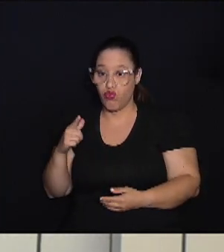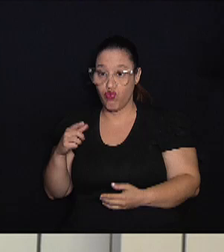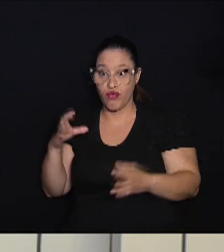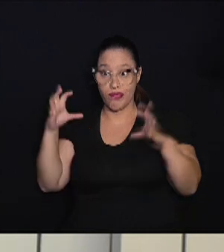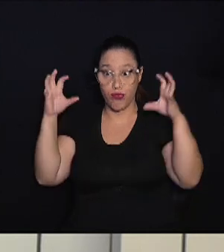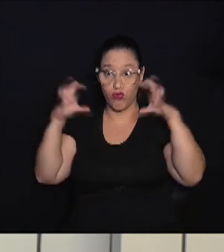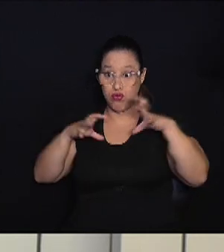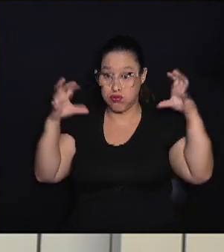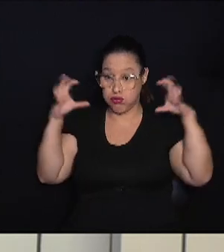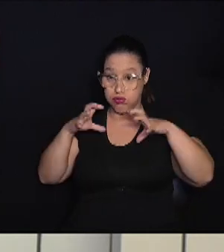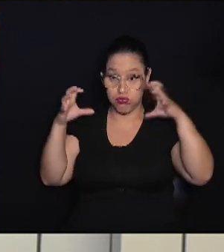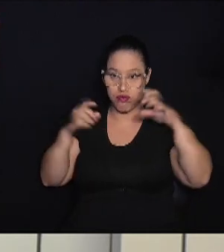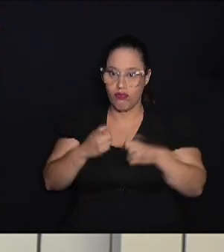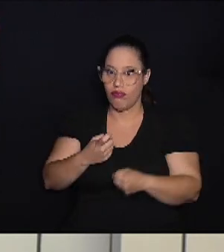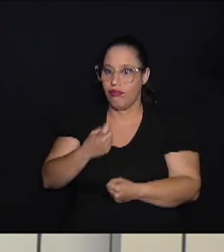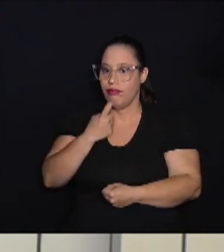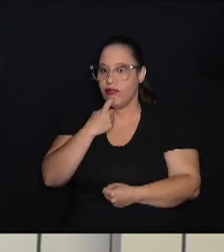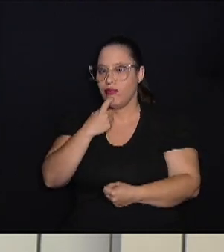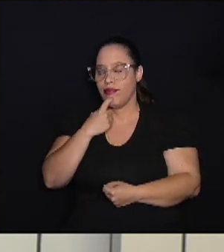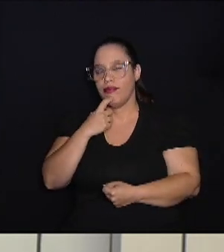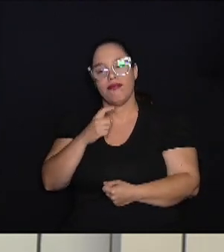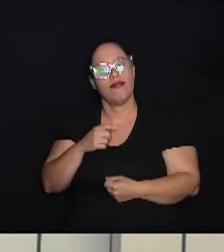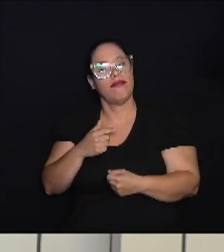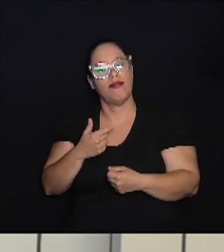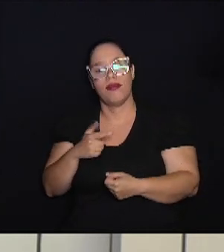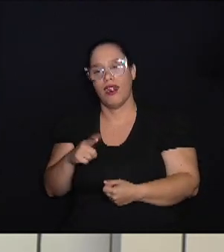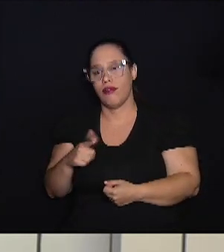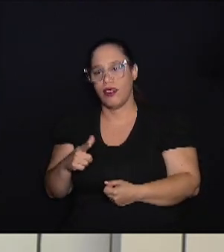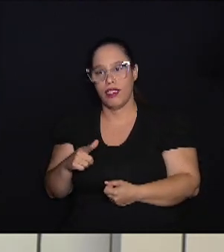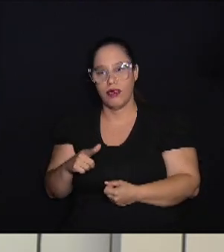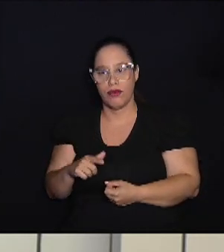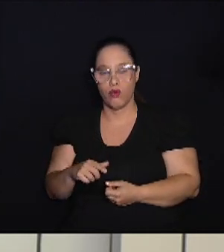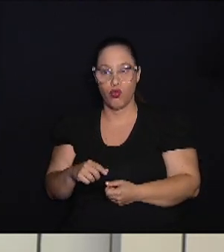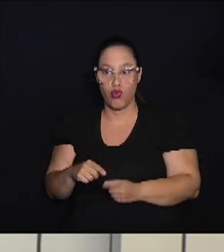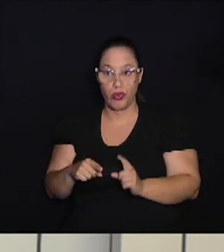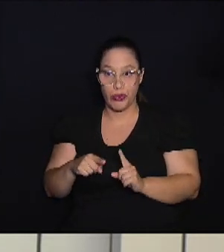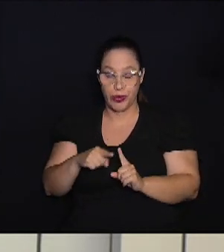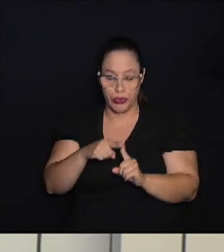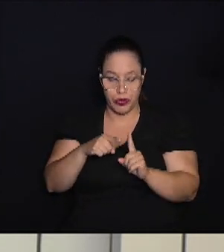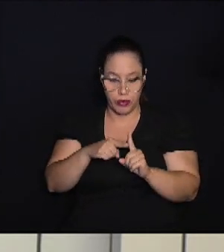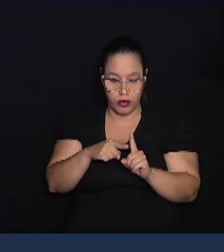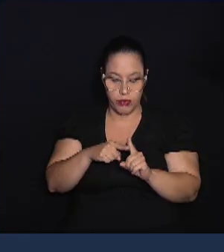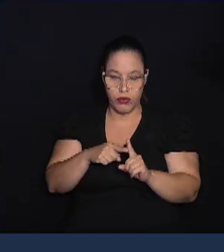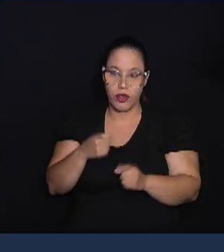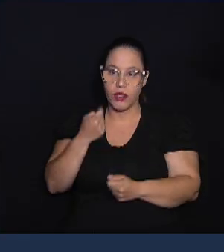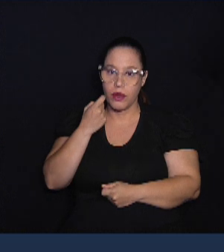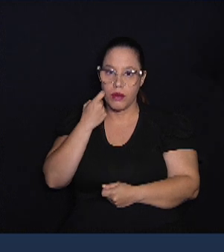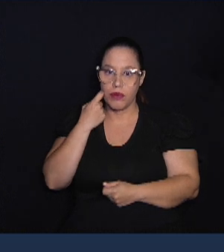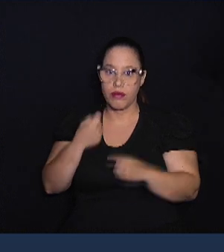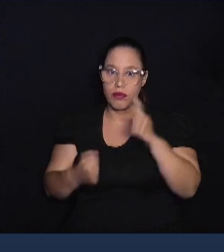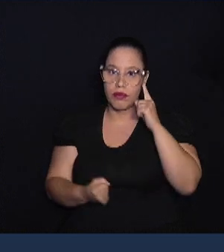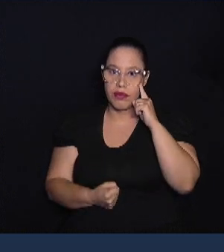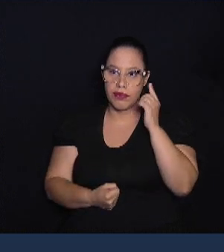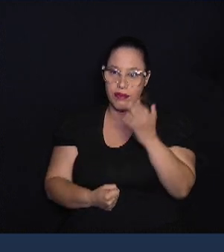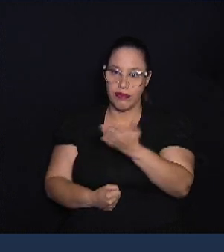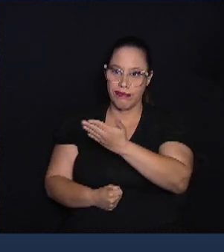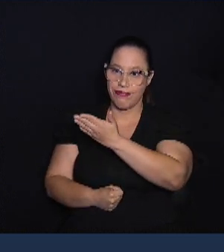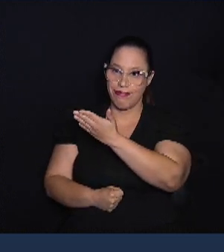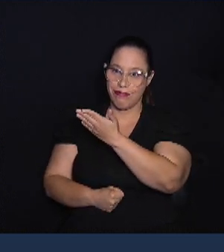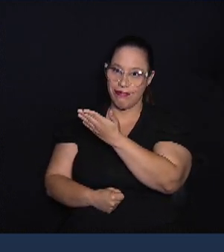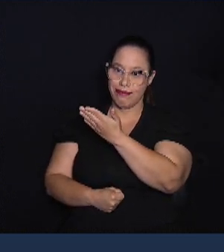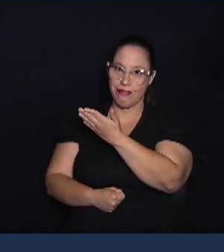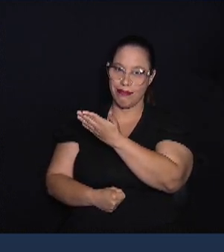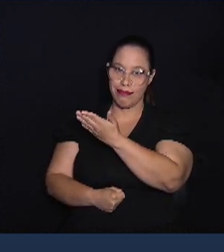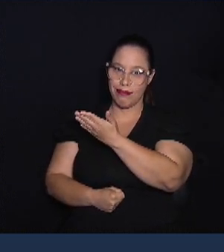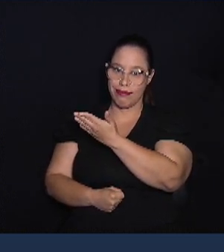cidade de Campinas, sem mudanças no tempo. Sobre as temperaturas, então, para esta sexta, mínima de 11 graus,